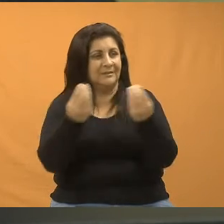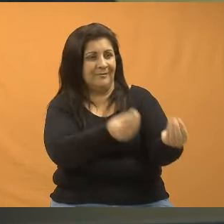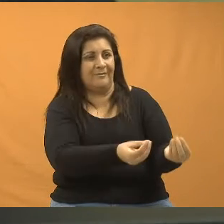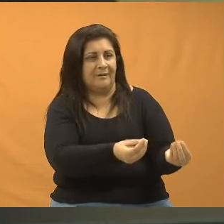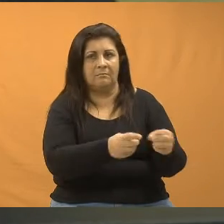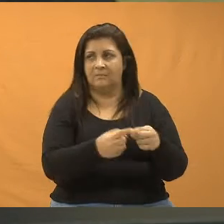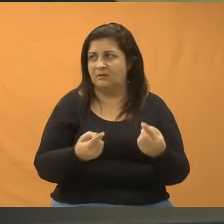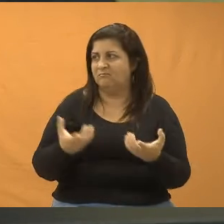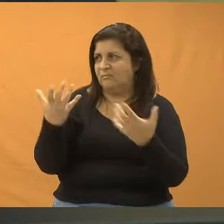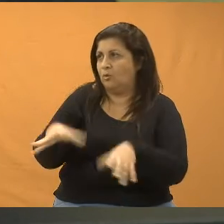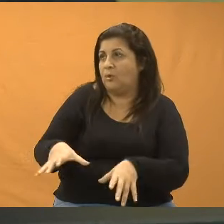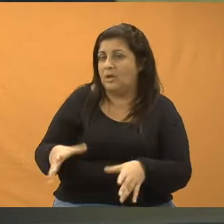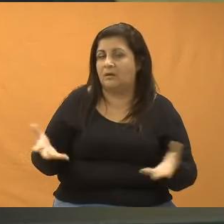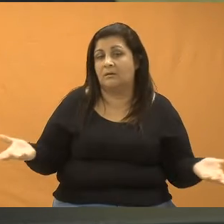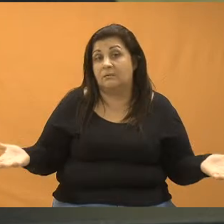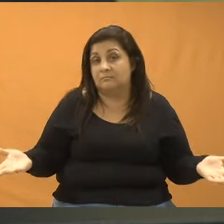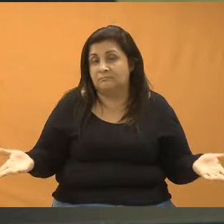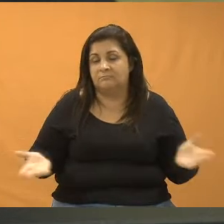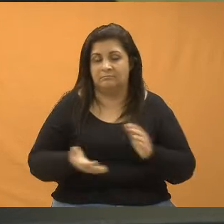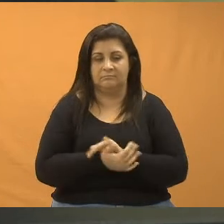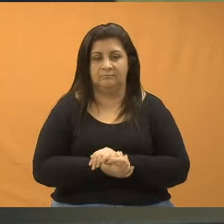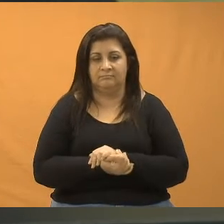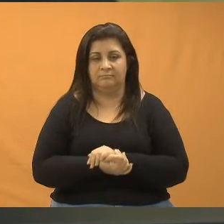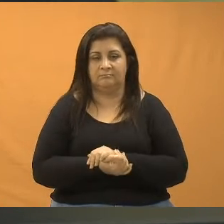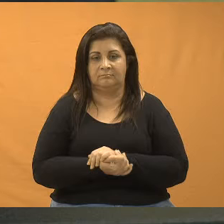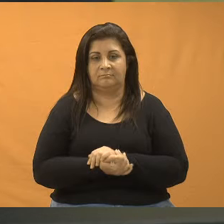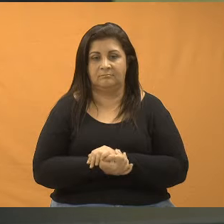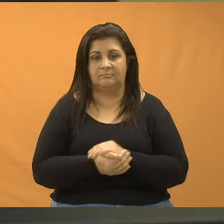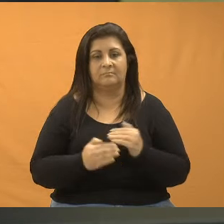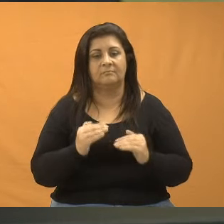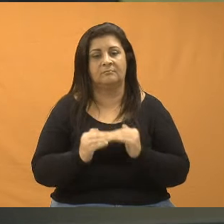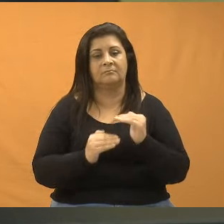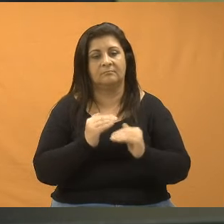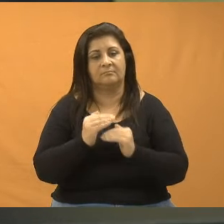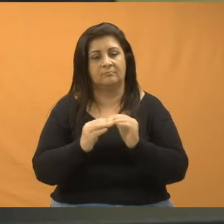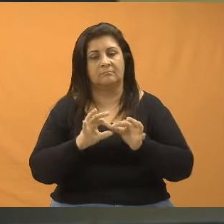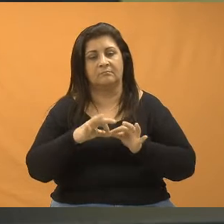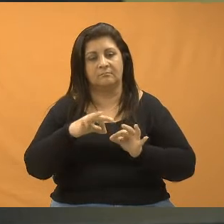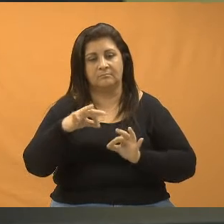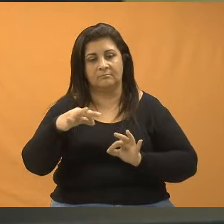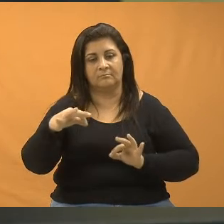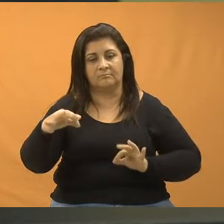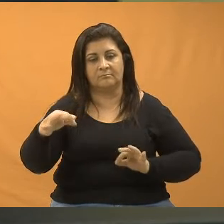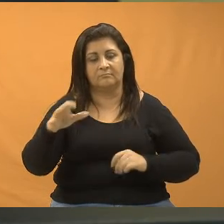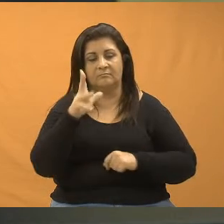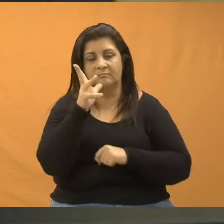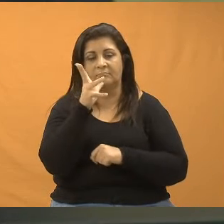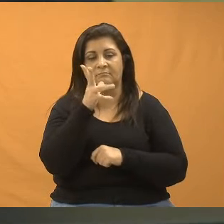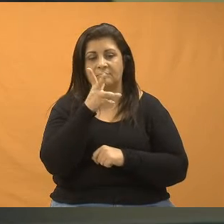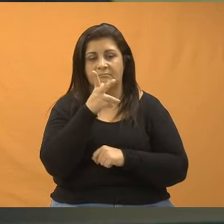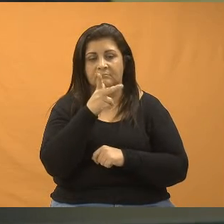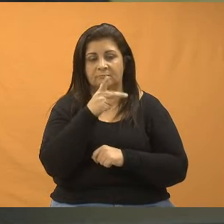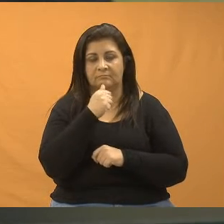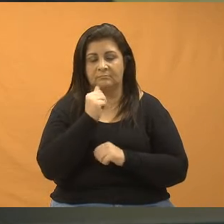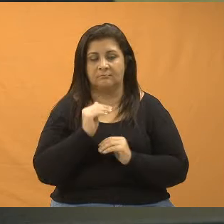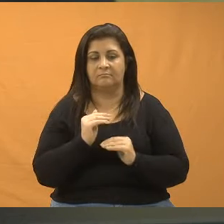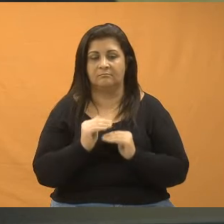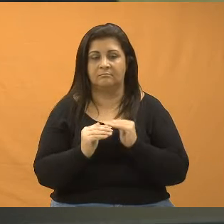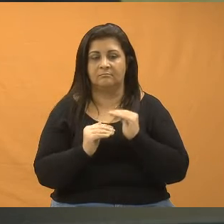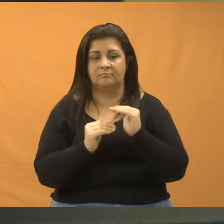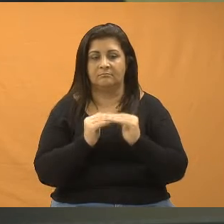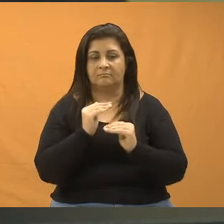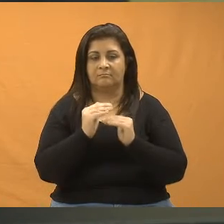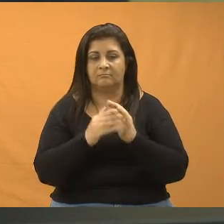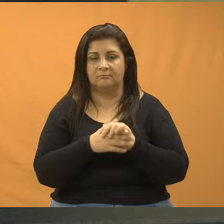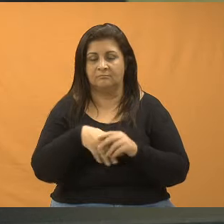eles precisam aceitar também. Então, tem que deixar... Isso é um processo longo, um processo que vai ser construído, né?